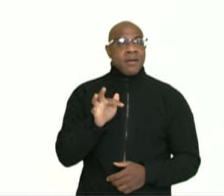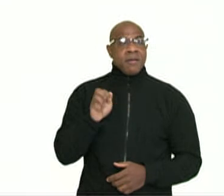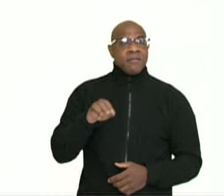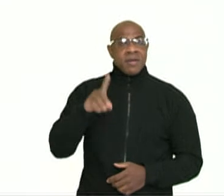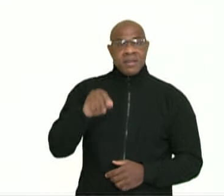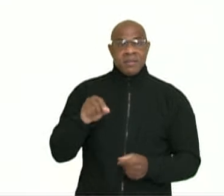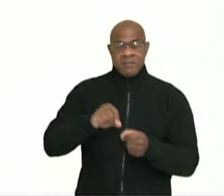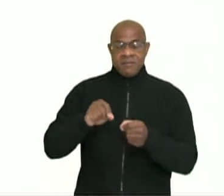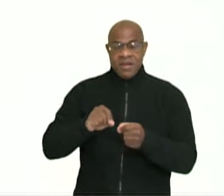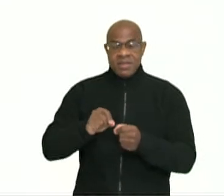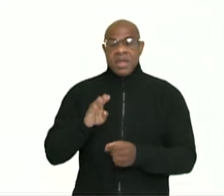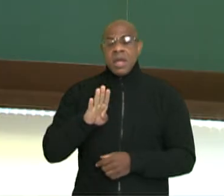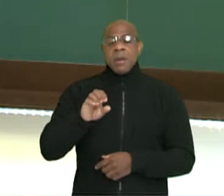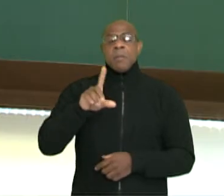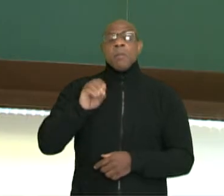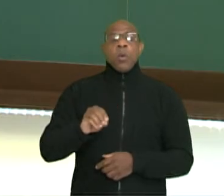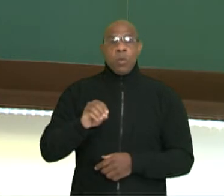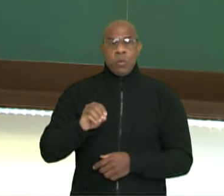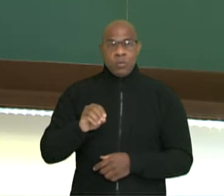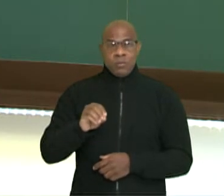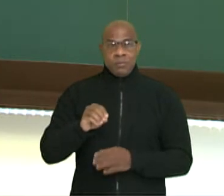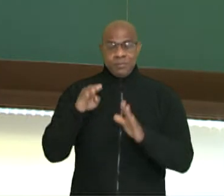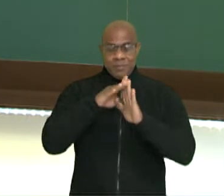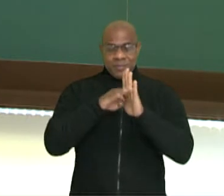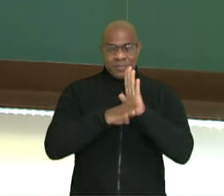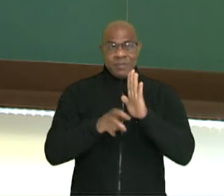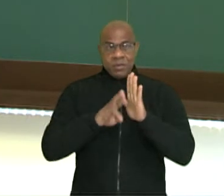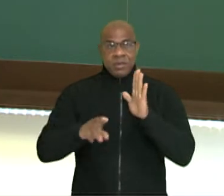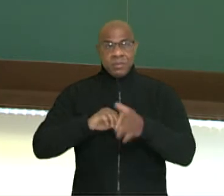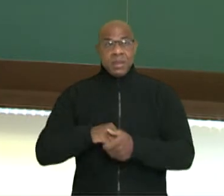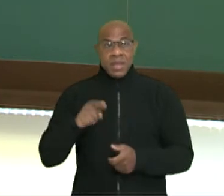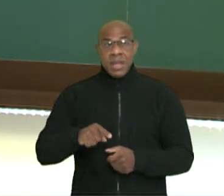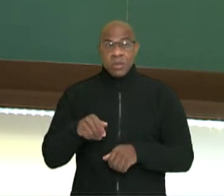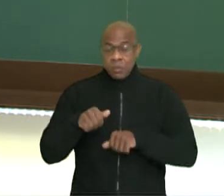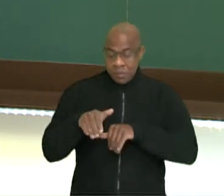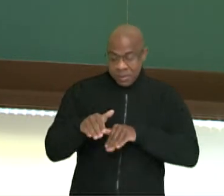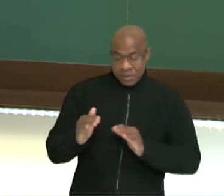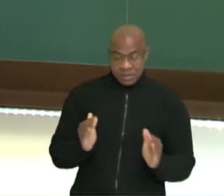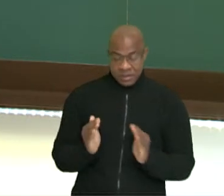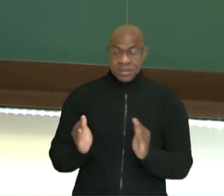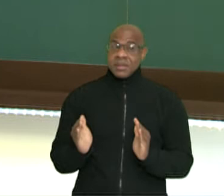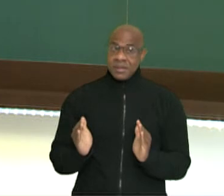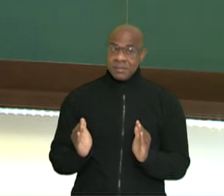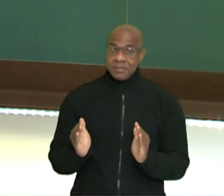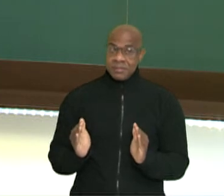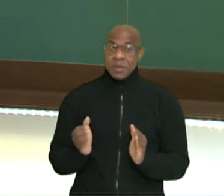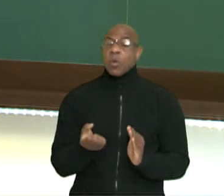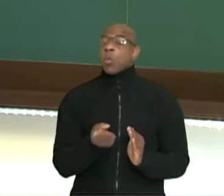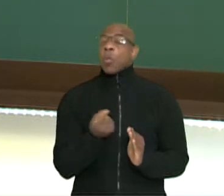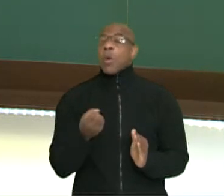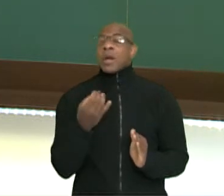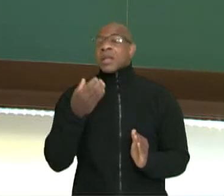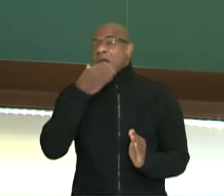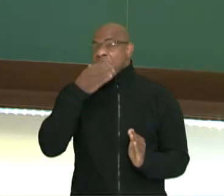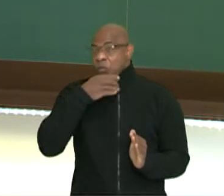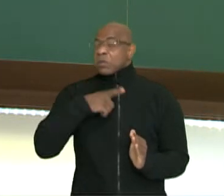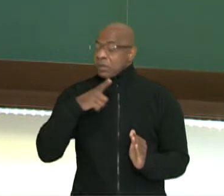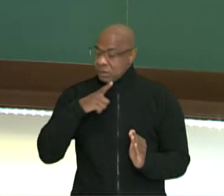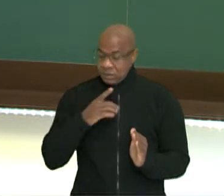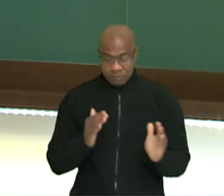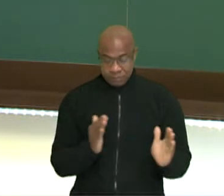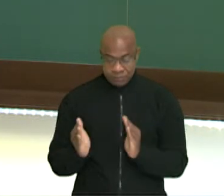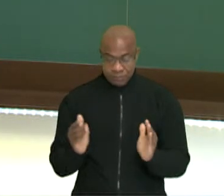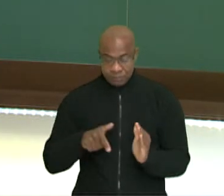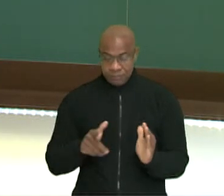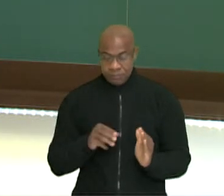suas receitas? Então, presta atenção, é no mês de setembro de novo. Quantas frutas estão na safra no